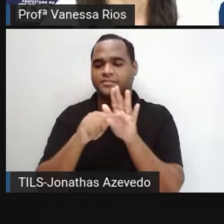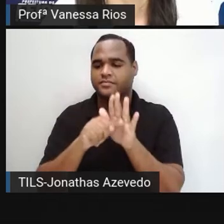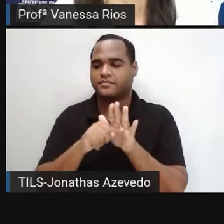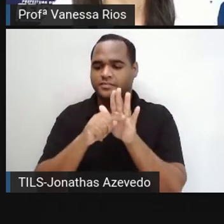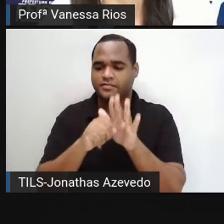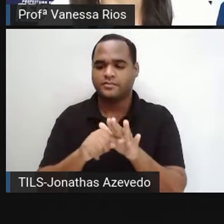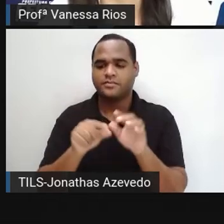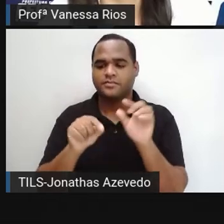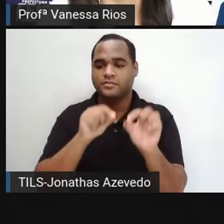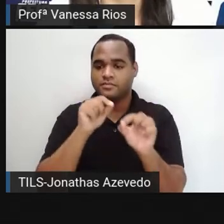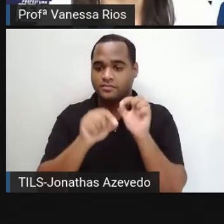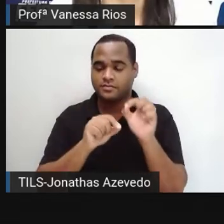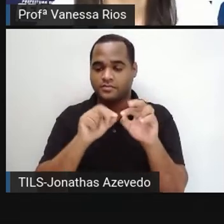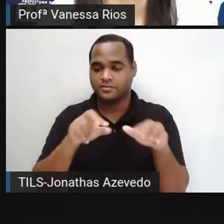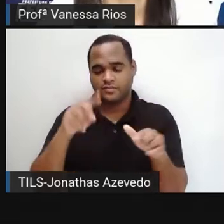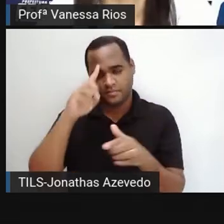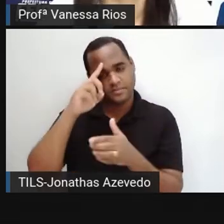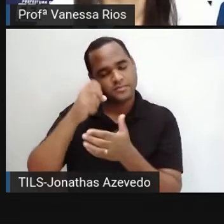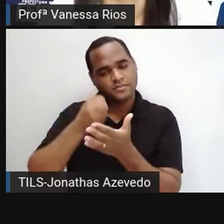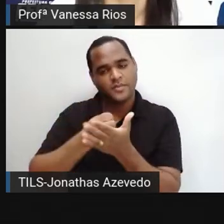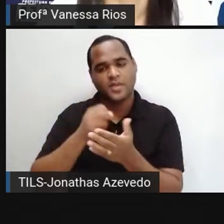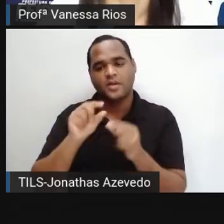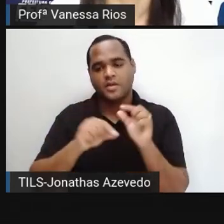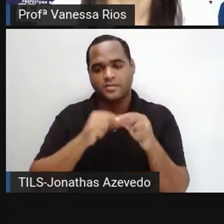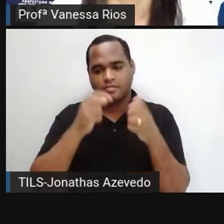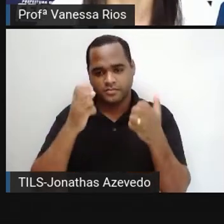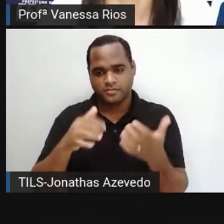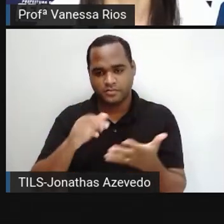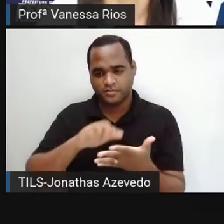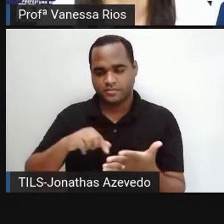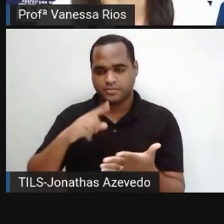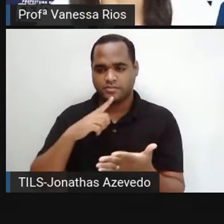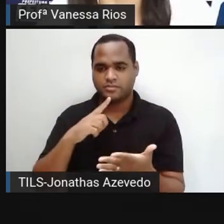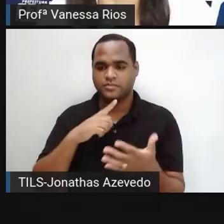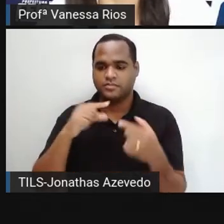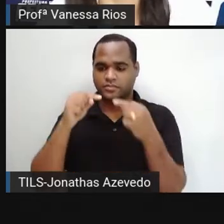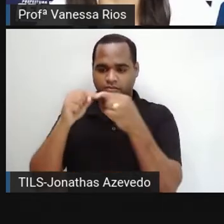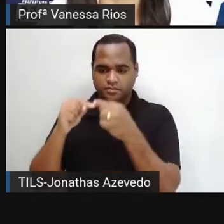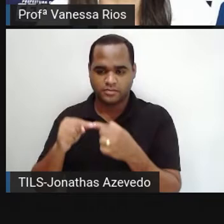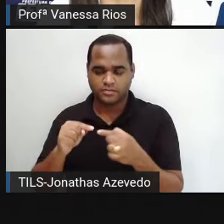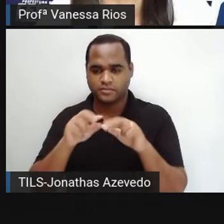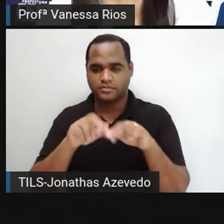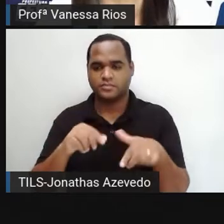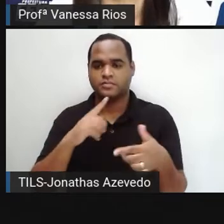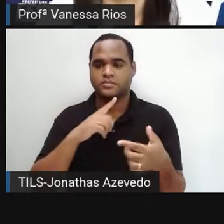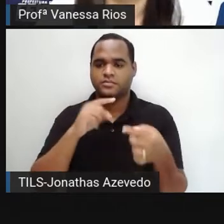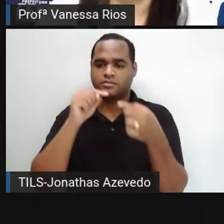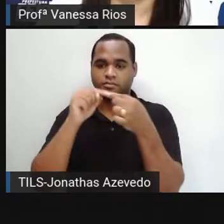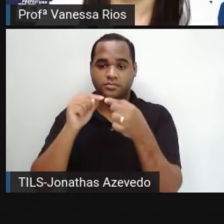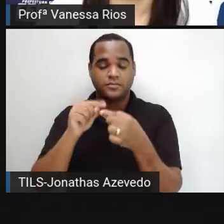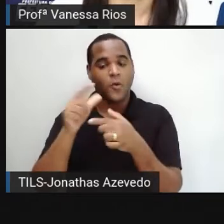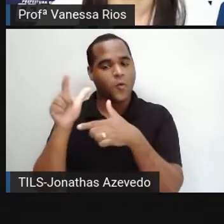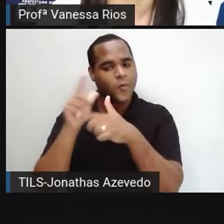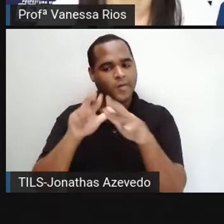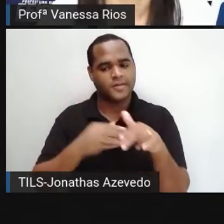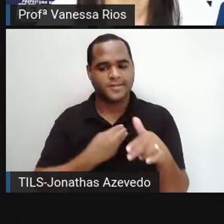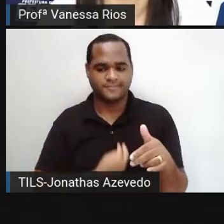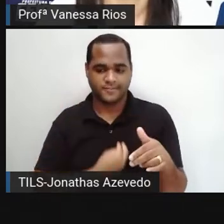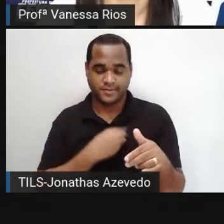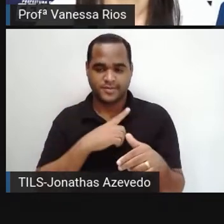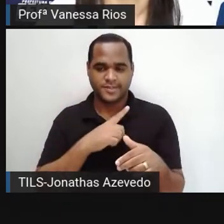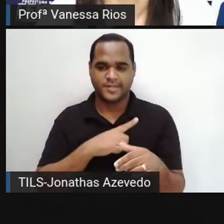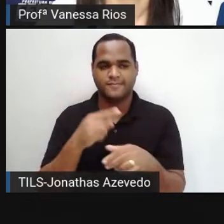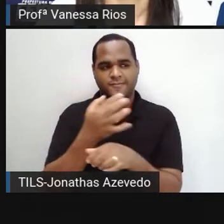ter essa ação, né, da música que é tão importante, tão interessante e presente nas nossas